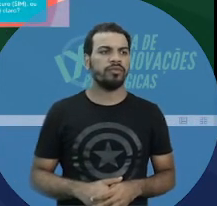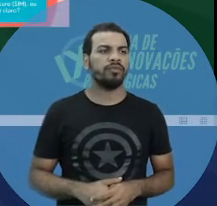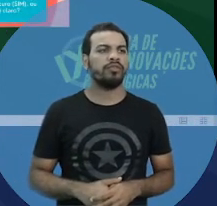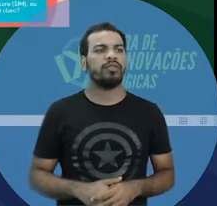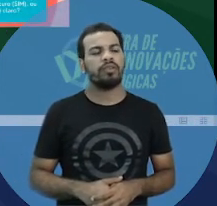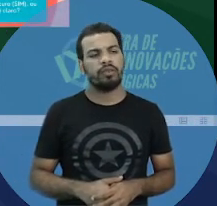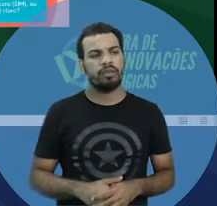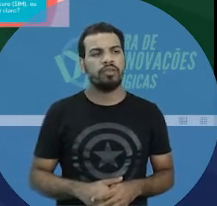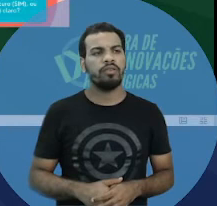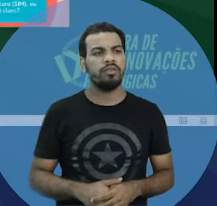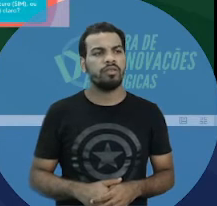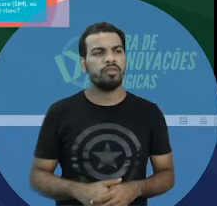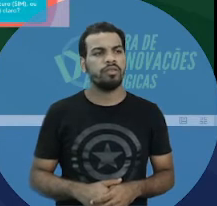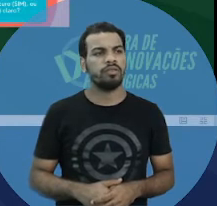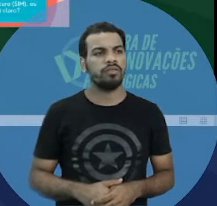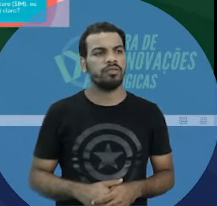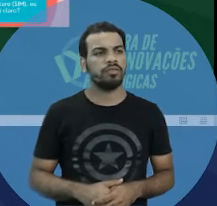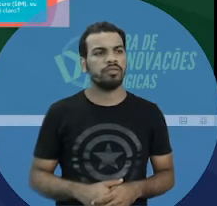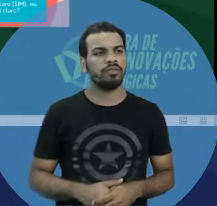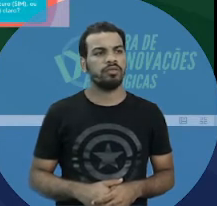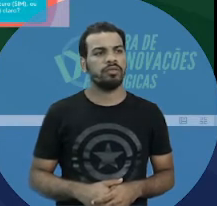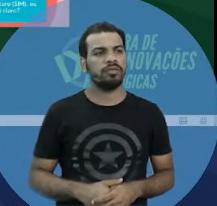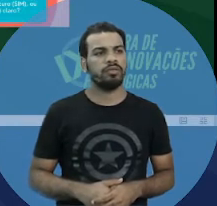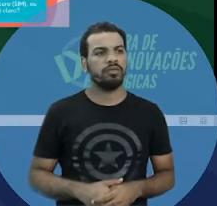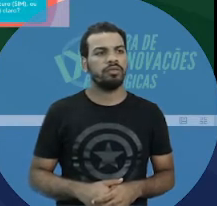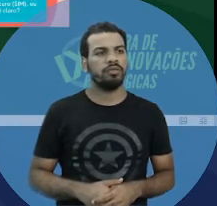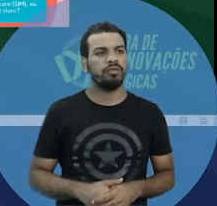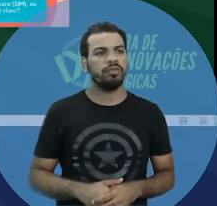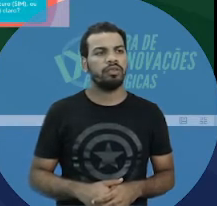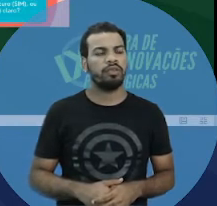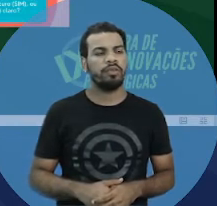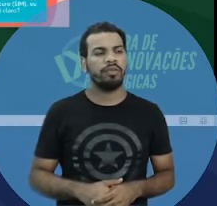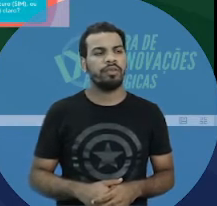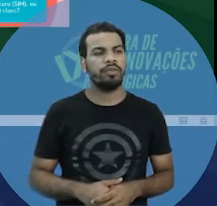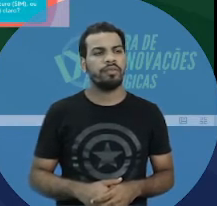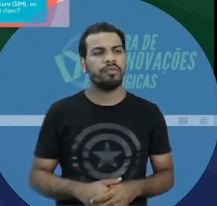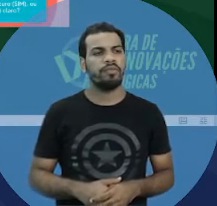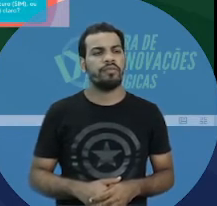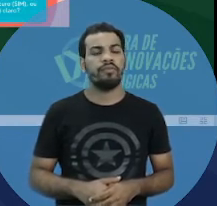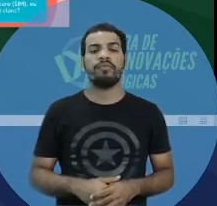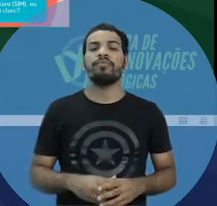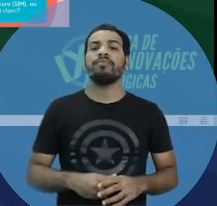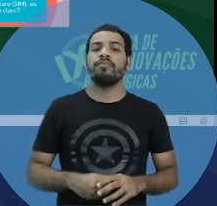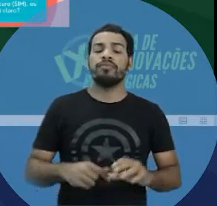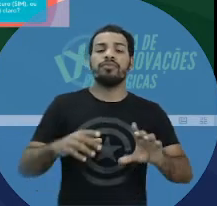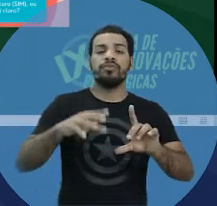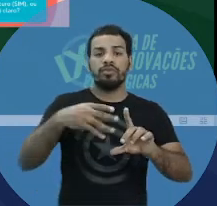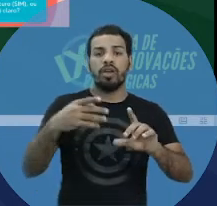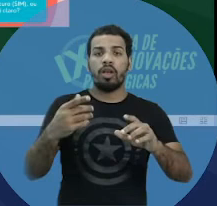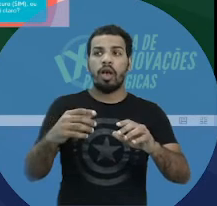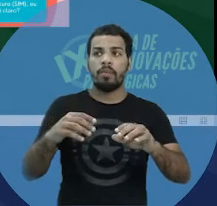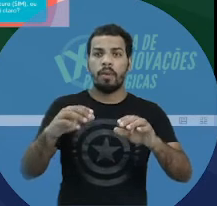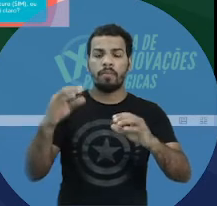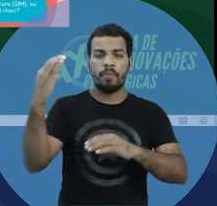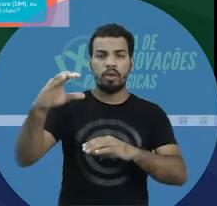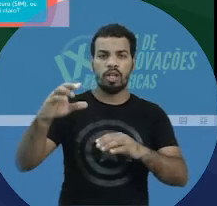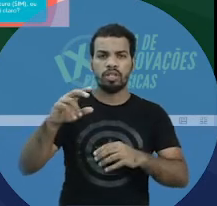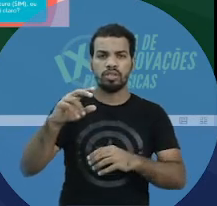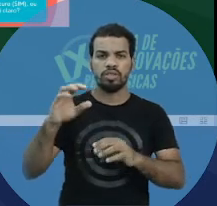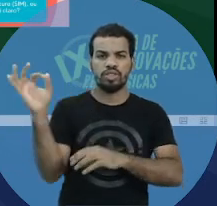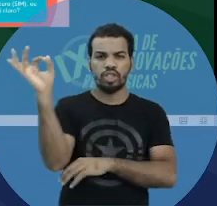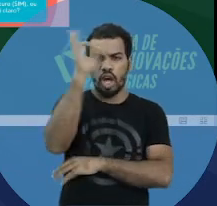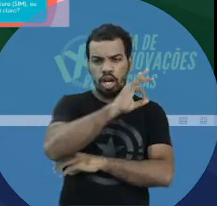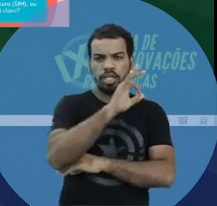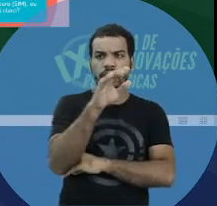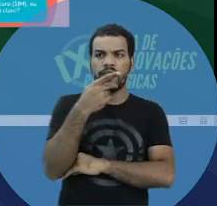Então, essa metodologia foi, como eu falei a vocês, elaboramos cards que eram postados nos stories, e aí eles colocavam o quiz, sim ou